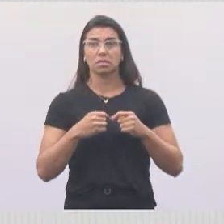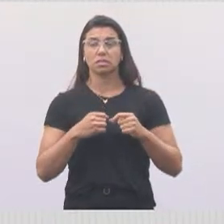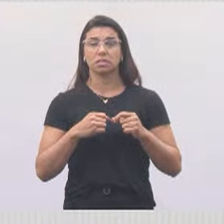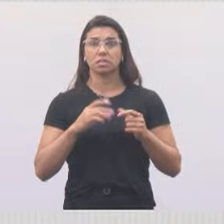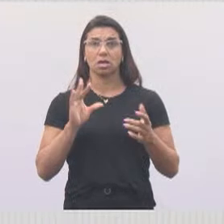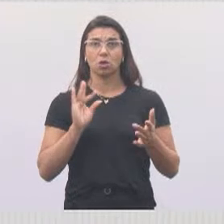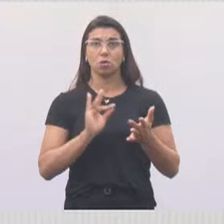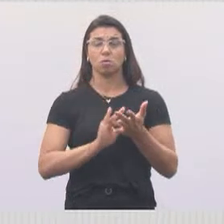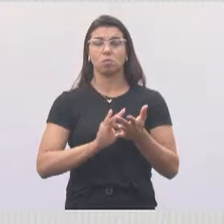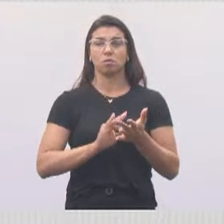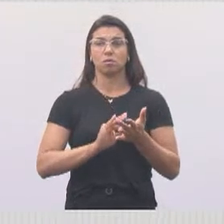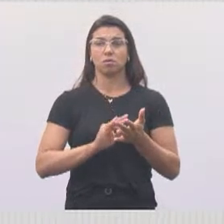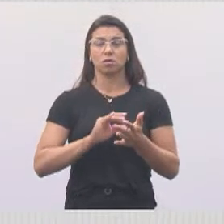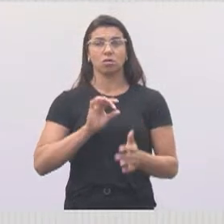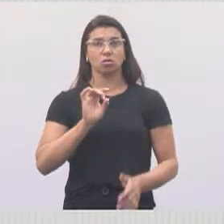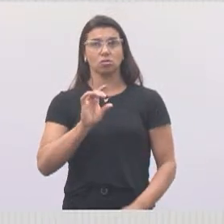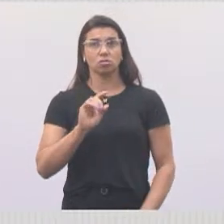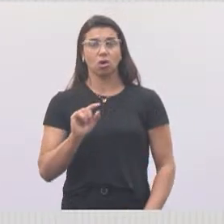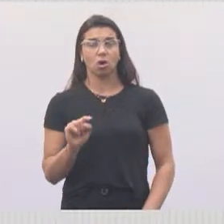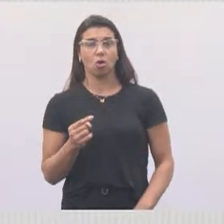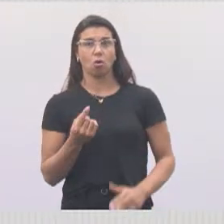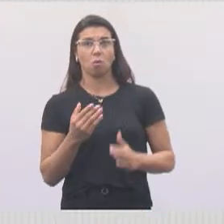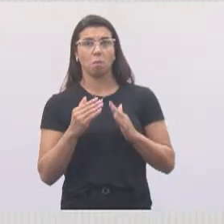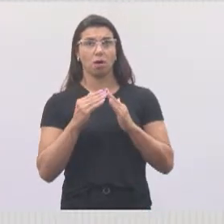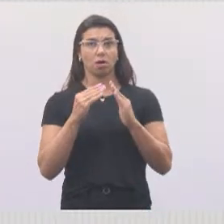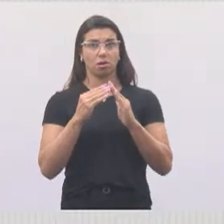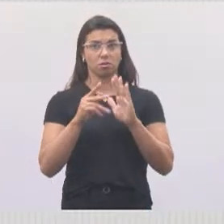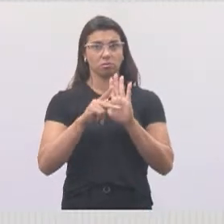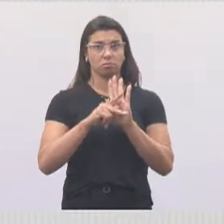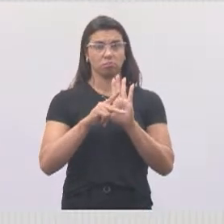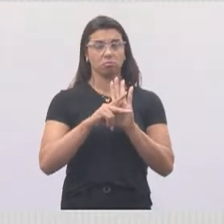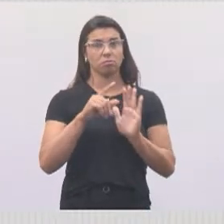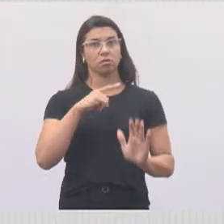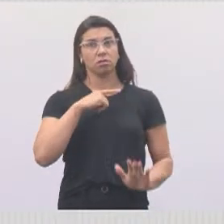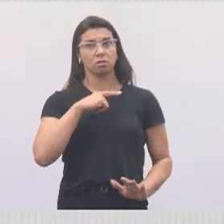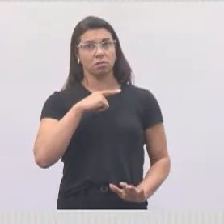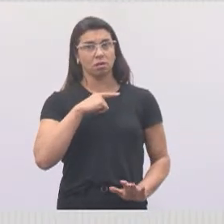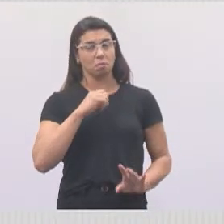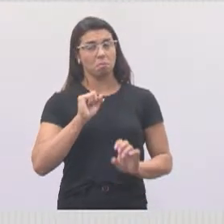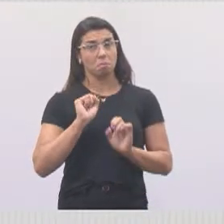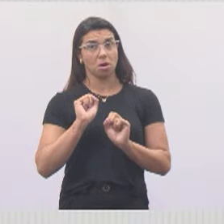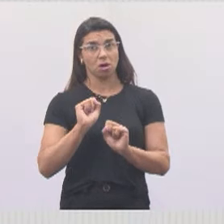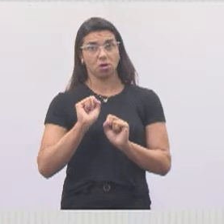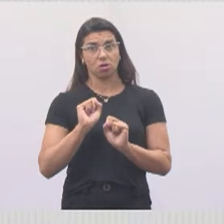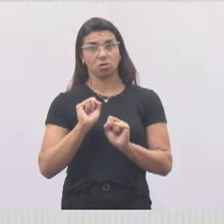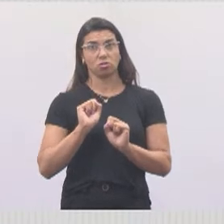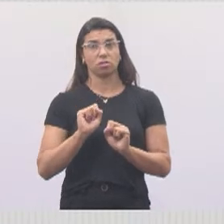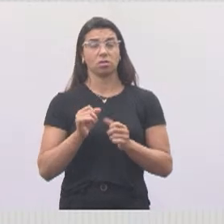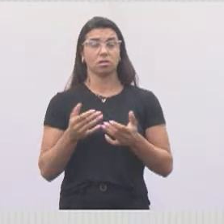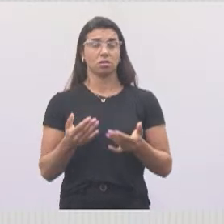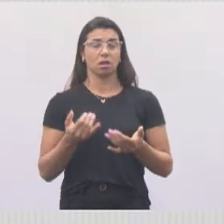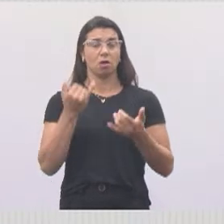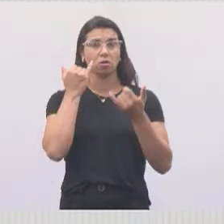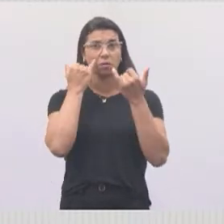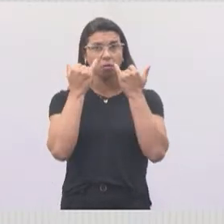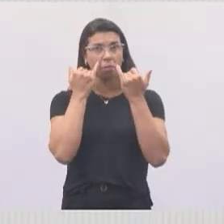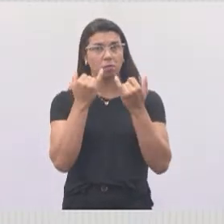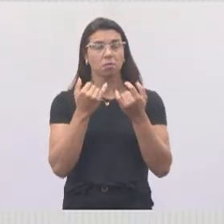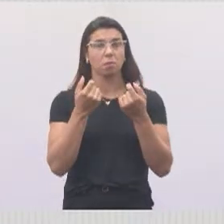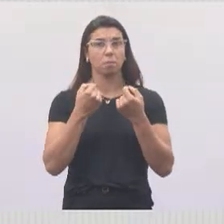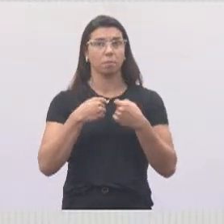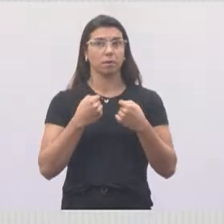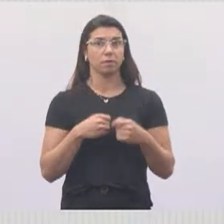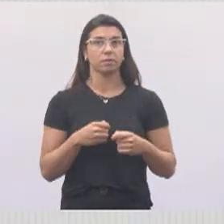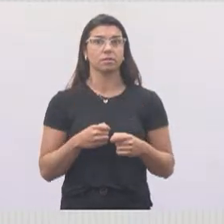ter apenas um imóvel, entendeu? Então tem que se informar certinho.